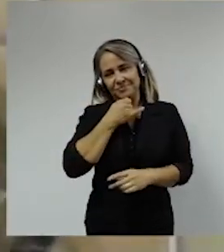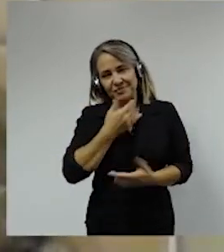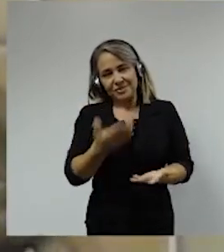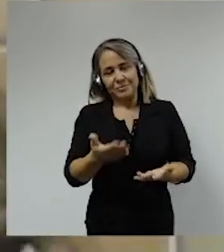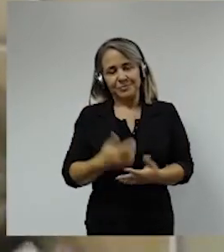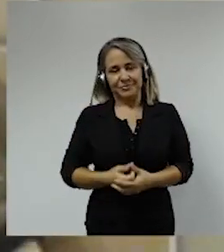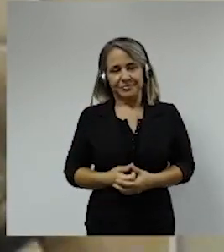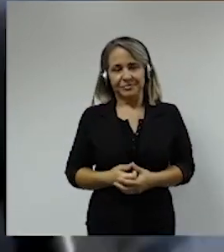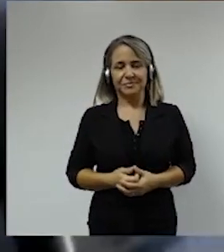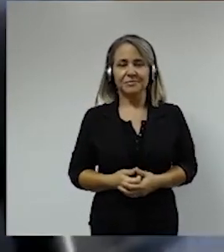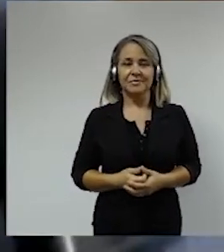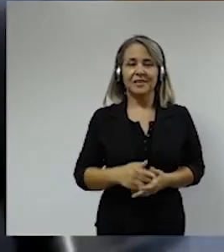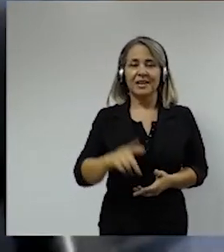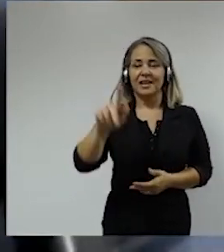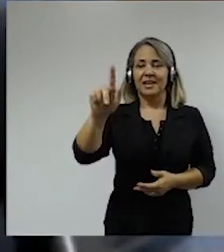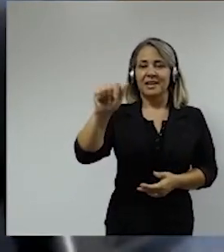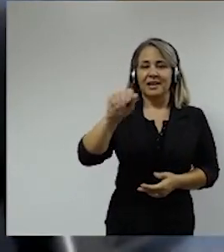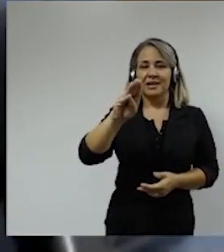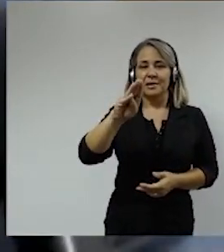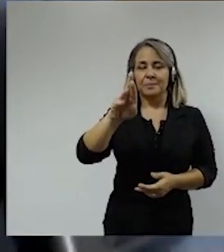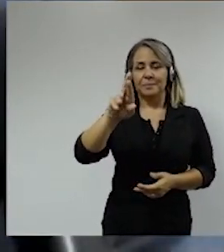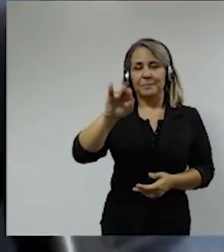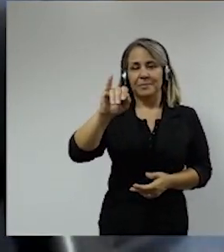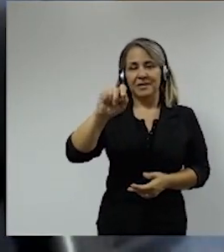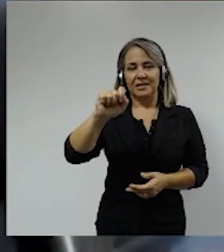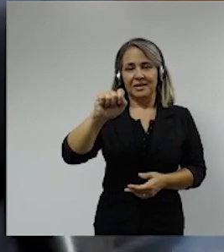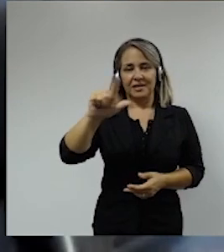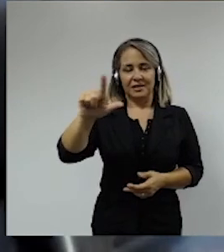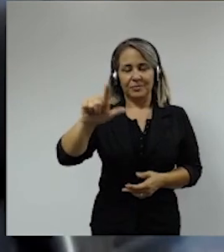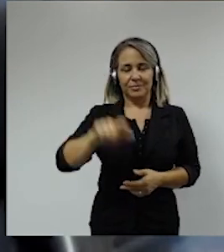infelizmente. Doutor Gabriel?